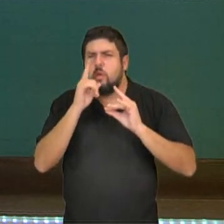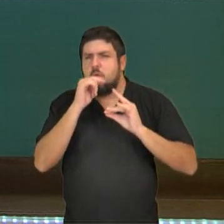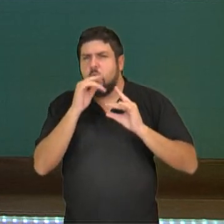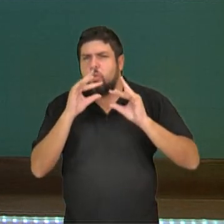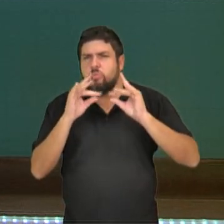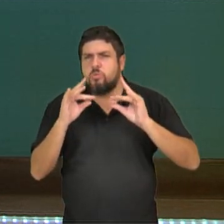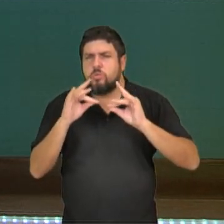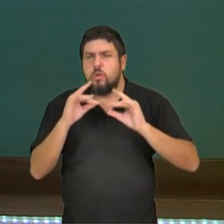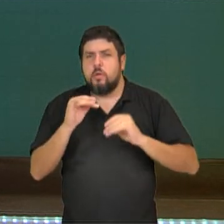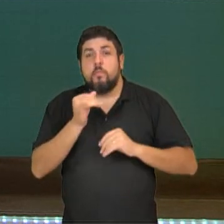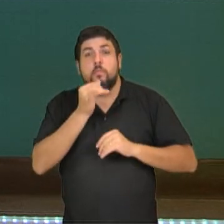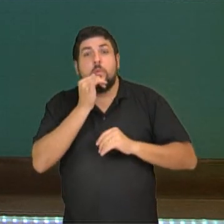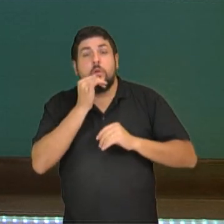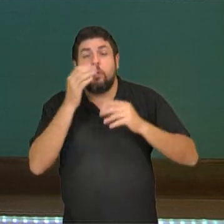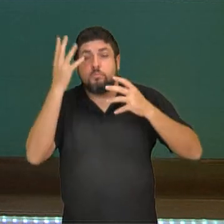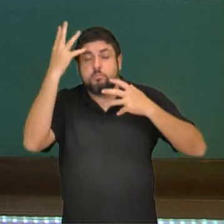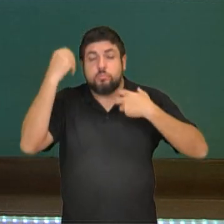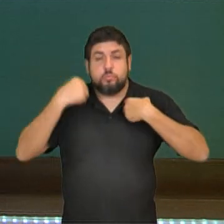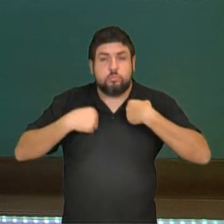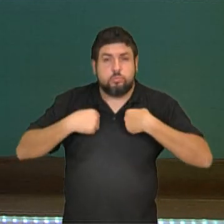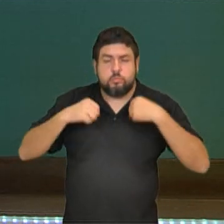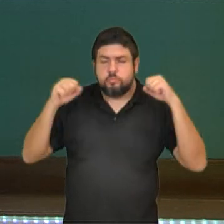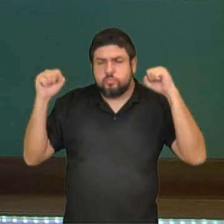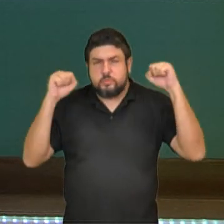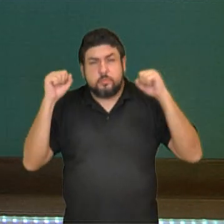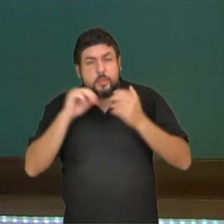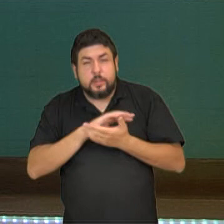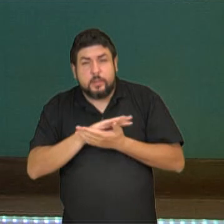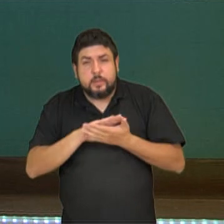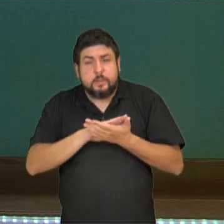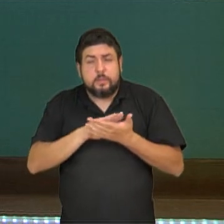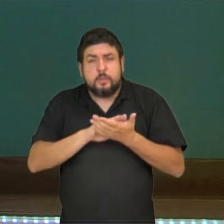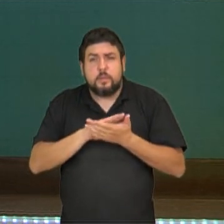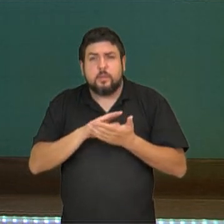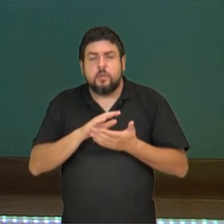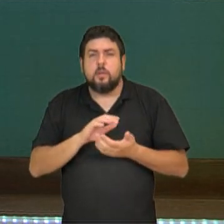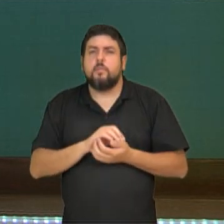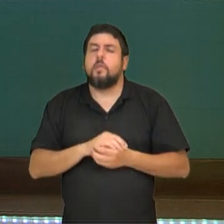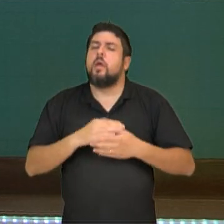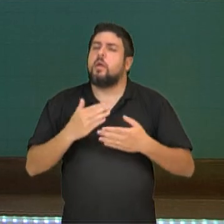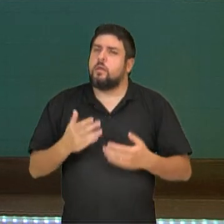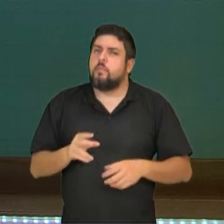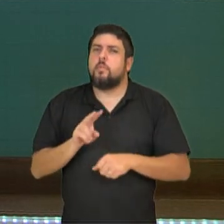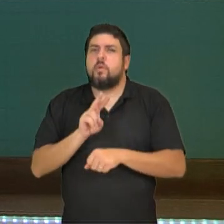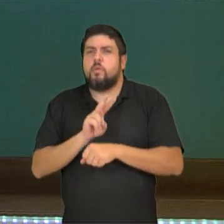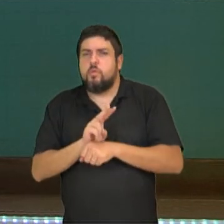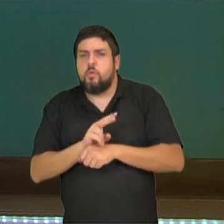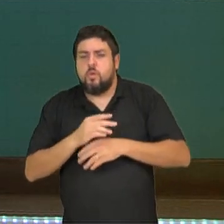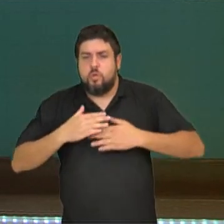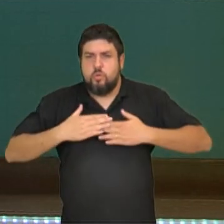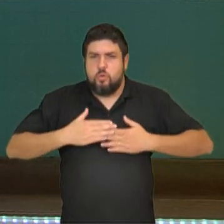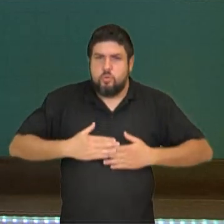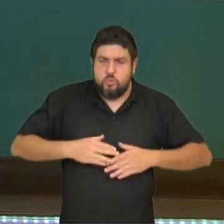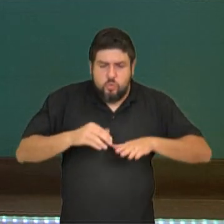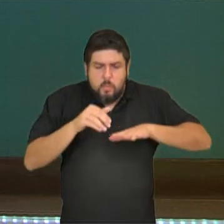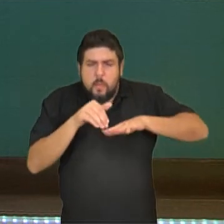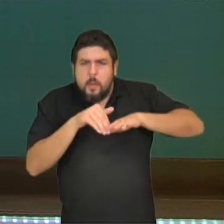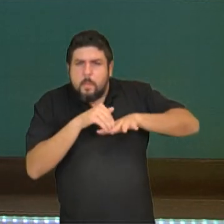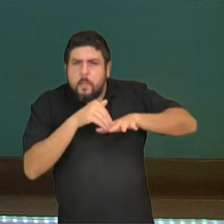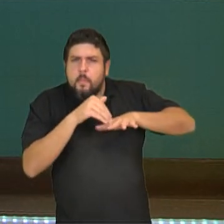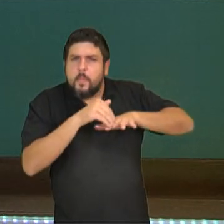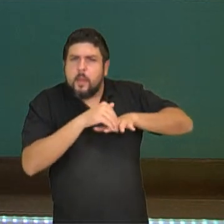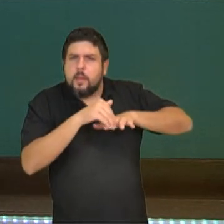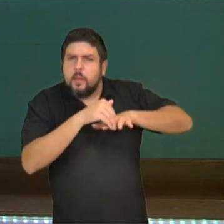um banho, você não se enxugou direito, por isso é importante enxugar cada dobrinha do corpo, cada vãozinho